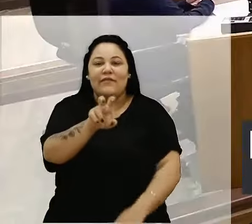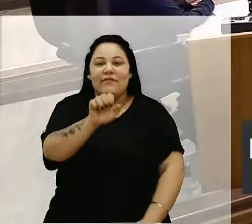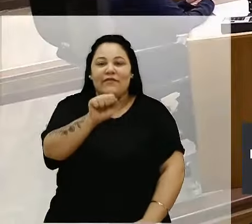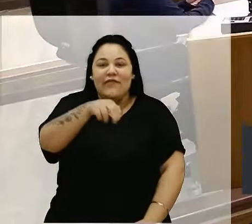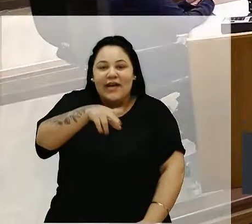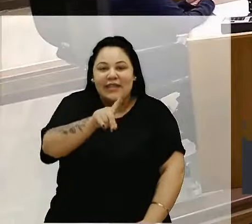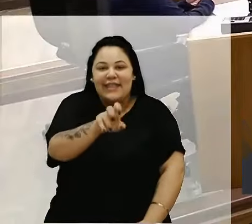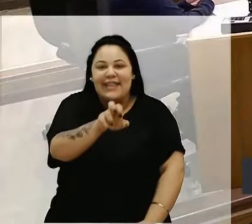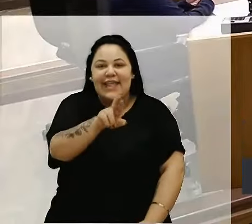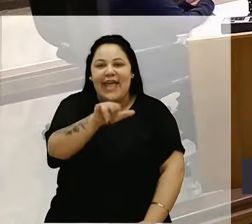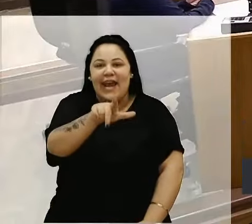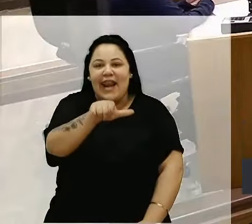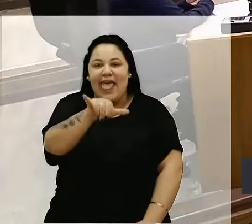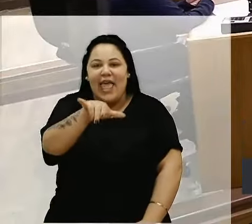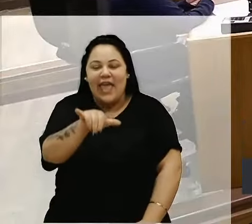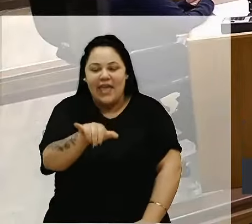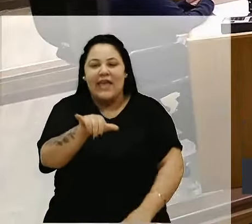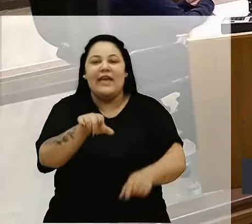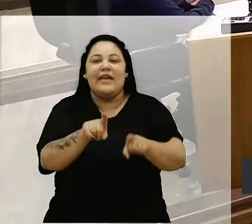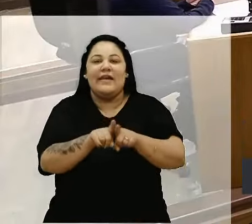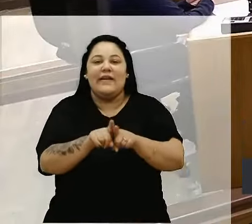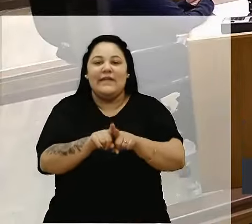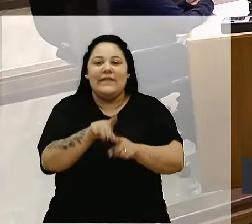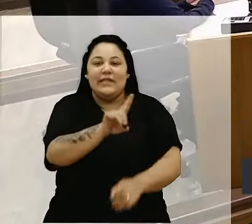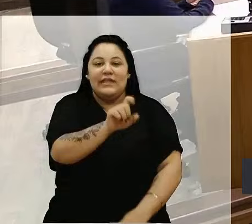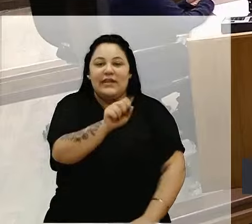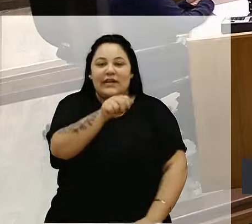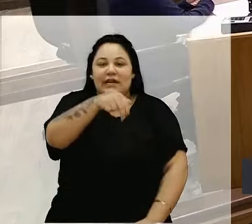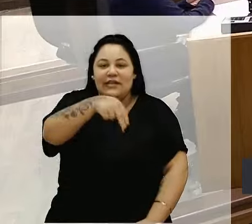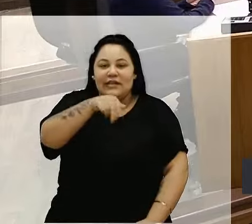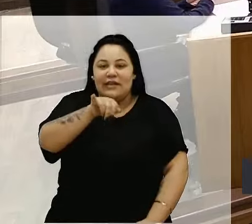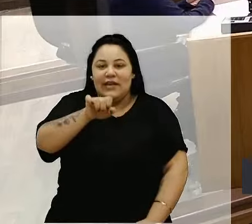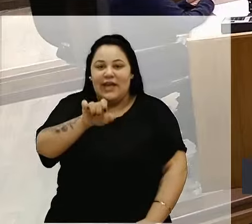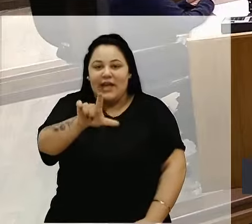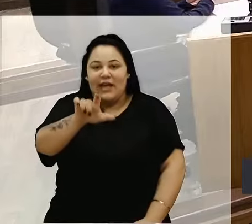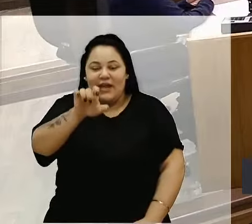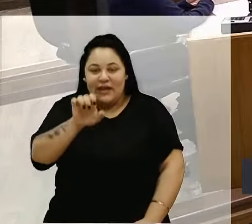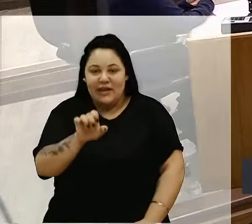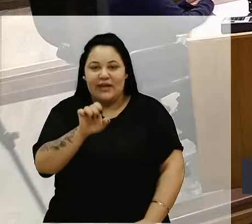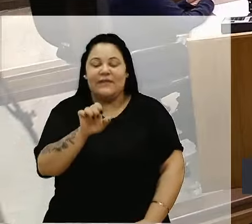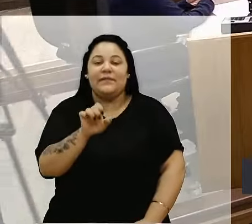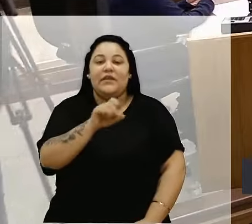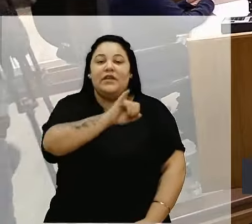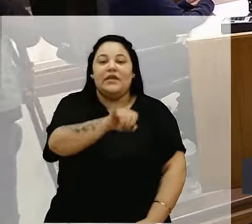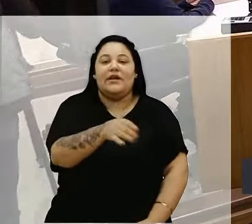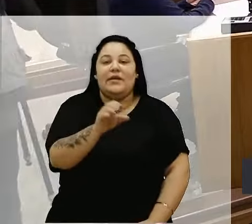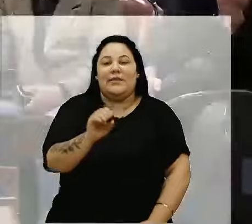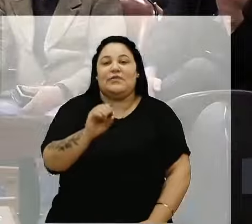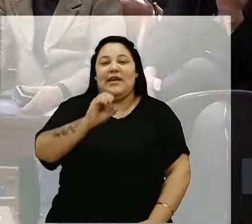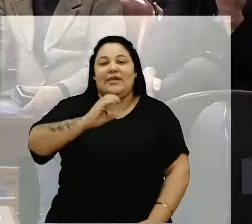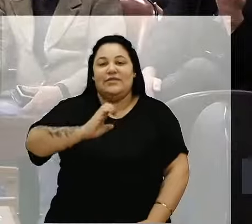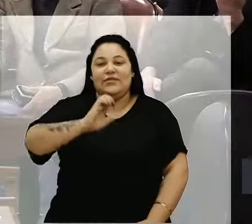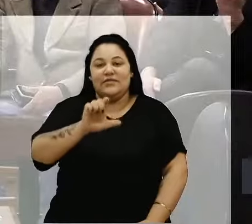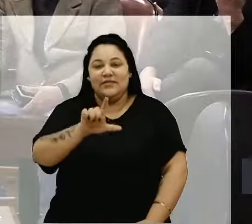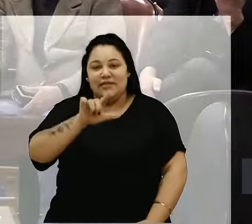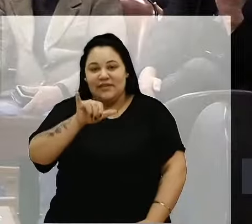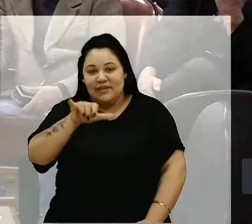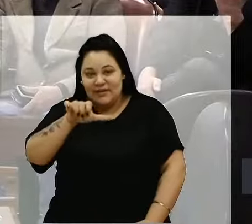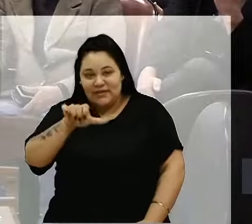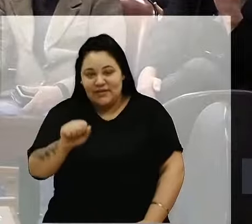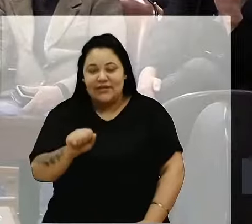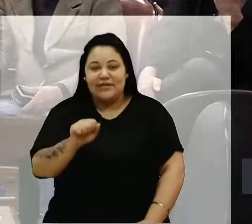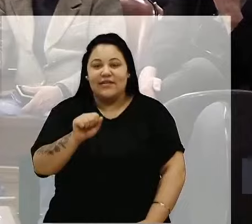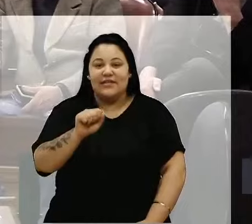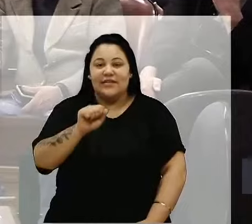amigos. Daniele Jardim, colega e amiga. A Jocélia Borges e a Ione De